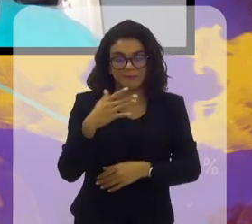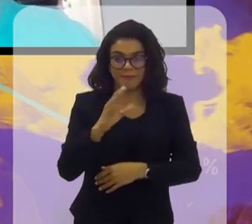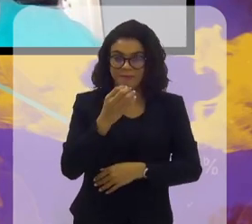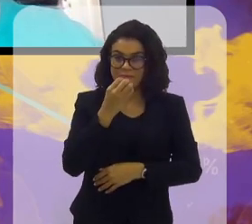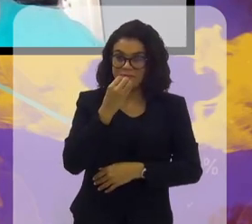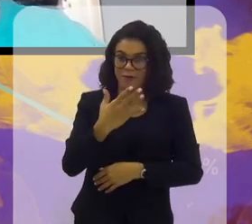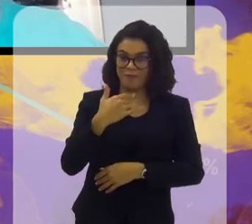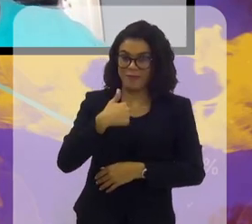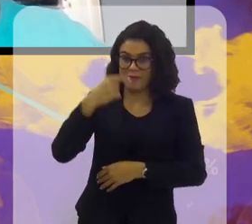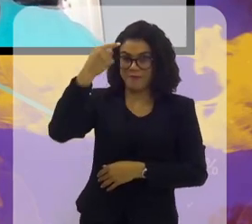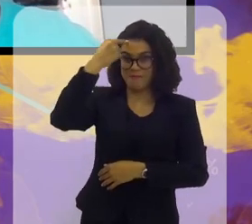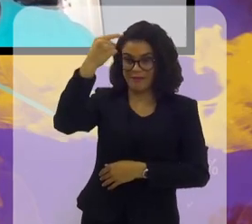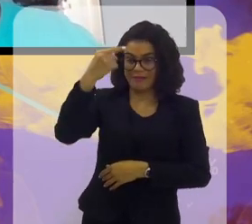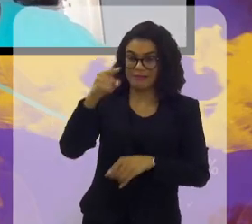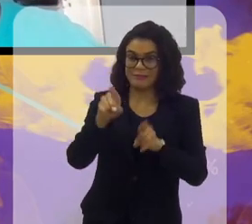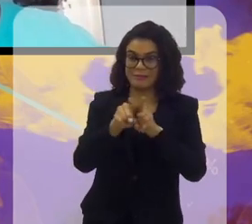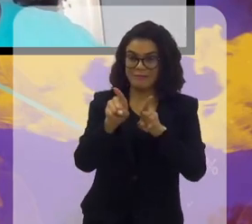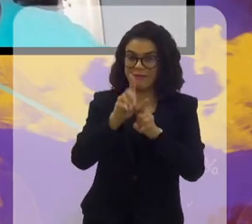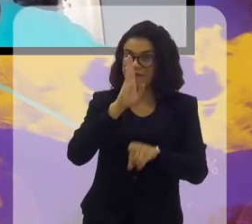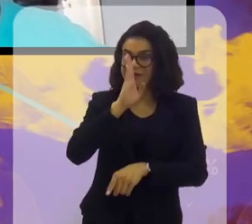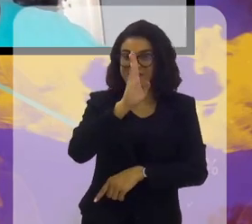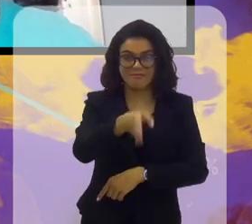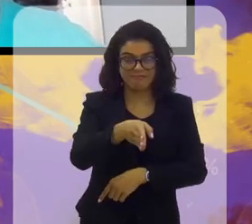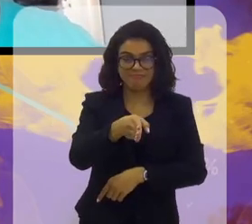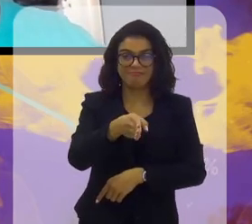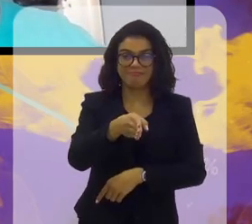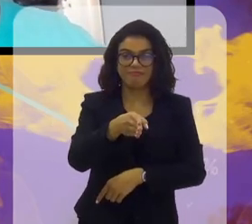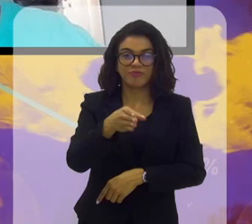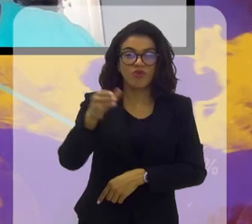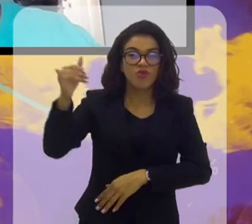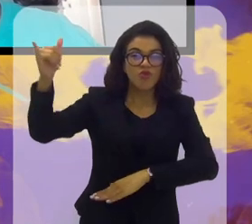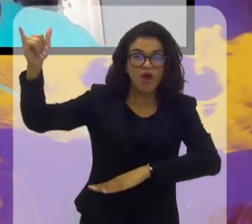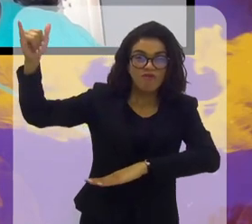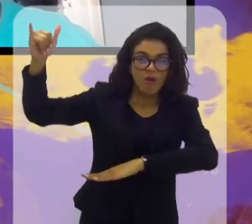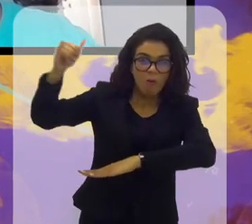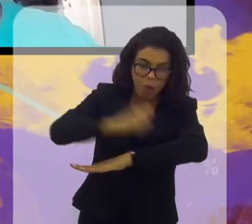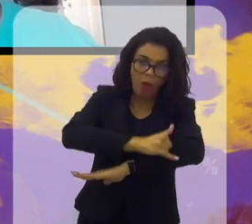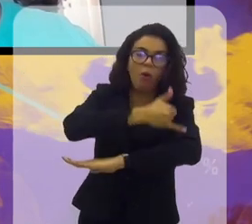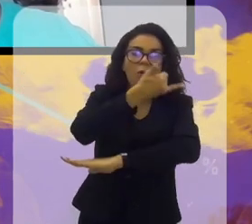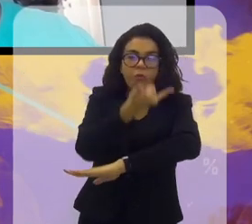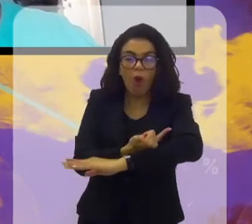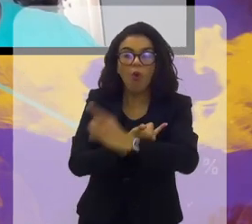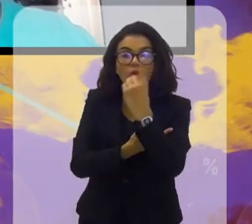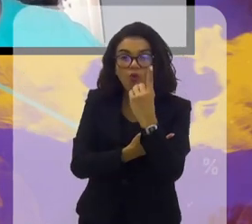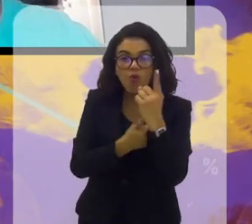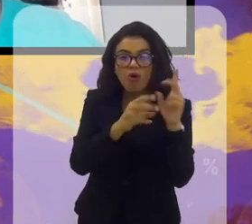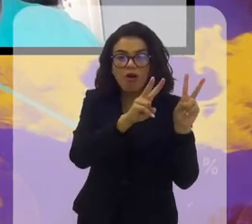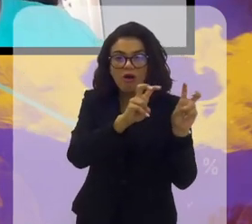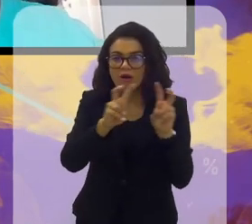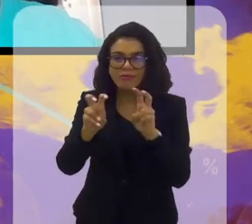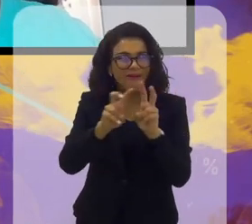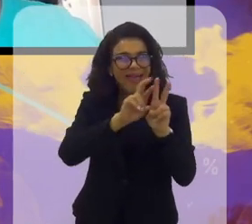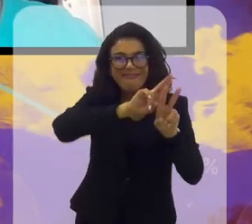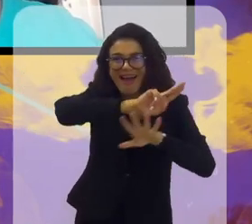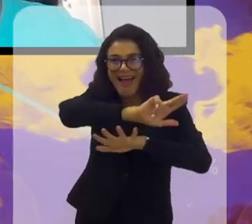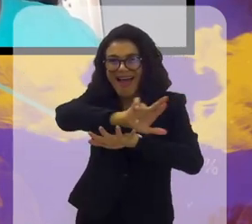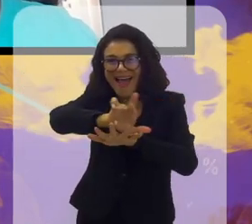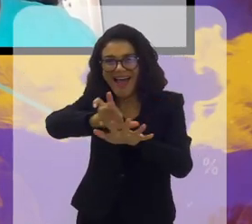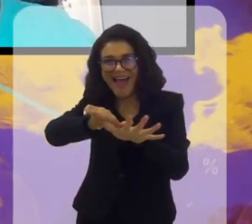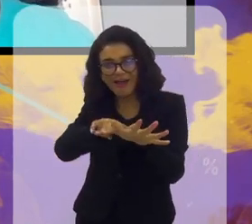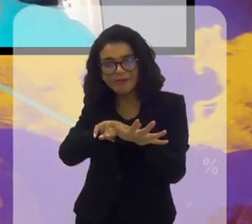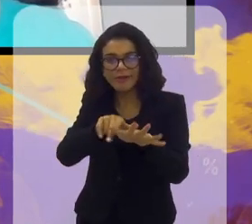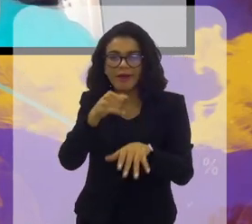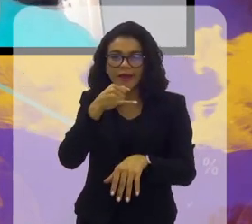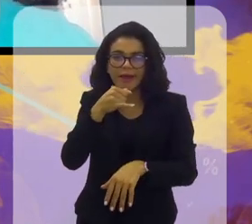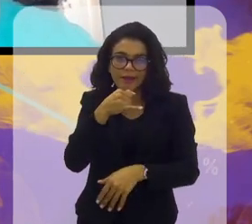Eu penso o seguinte, e sendo muito pragmático, é assim, um avião não cai só por um único motivo, é um somatório de motivos, ok?